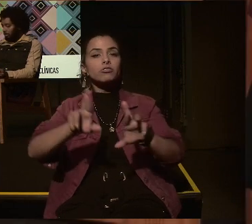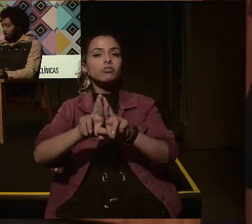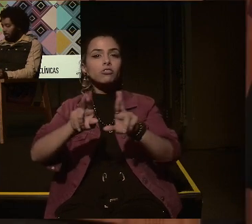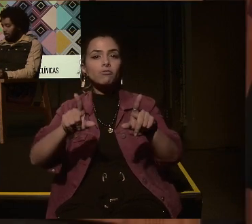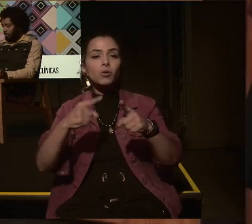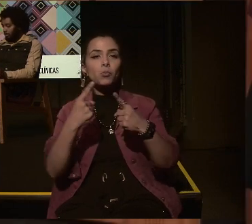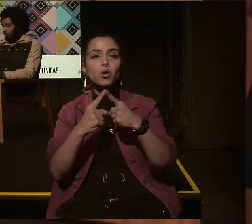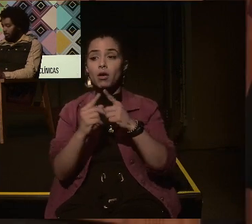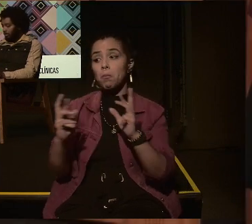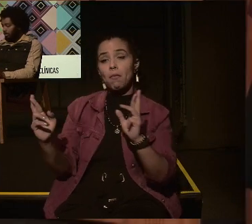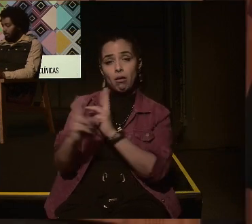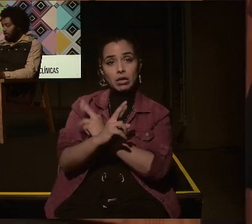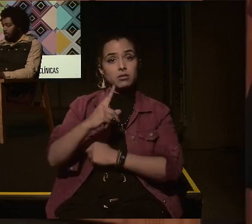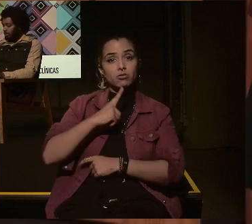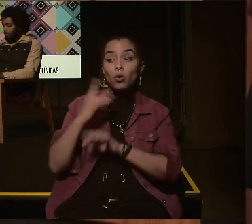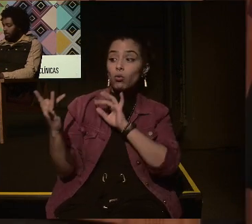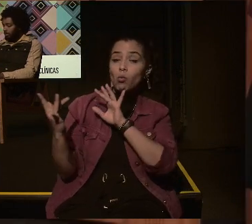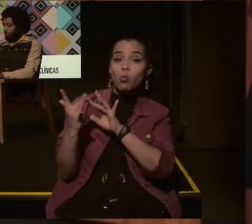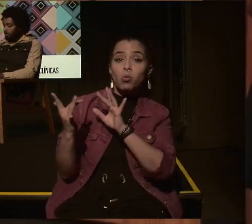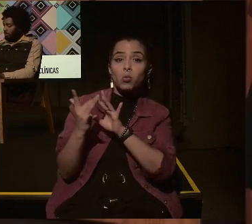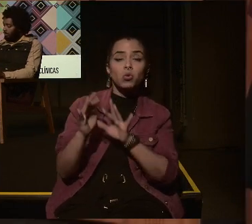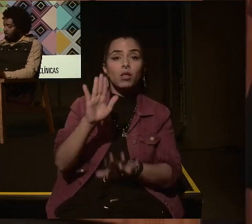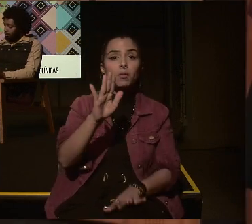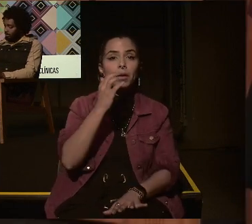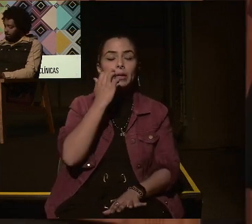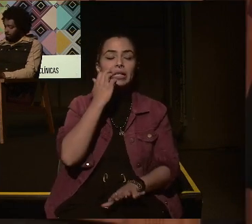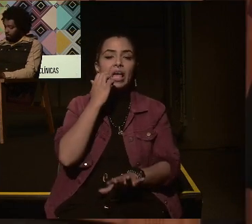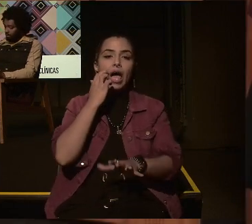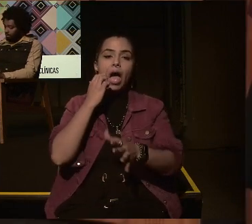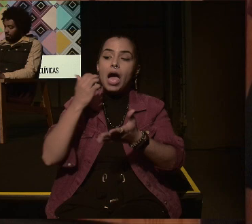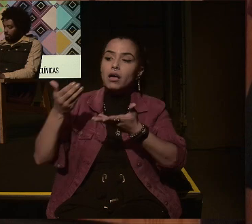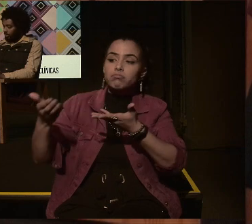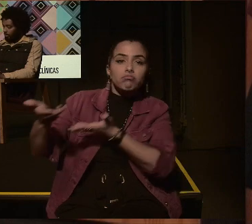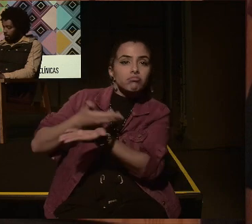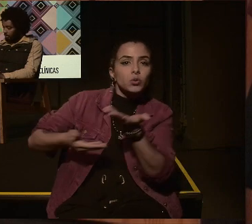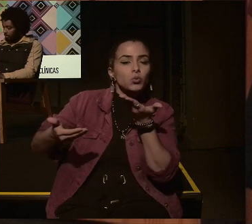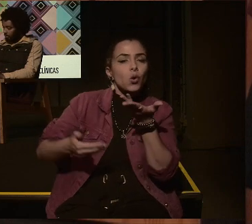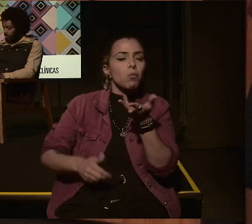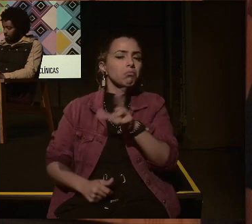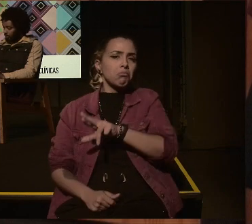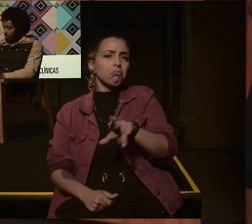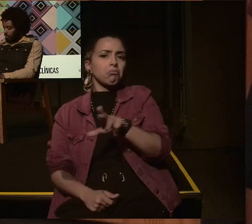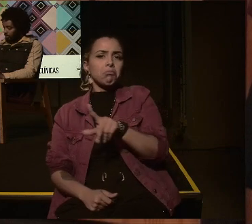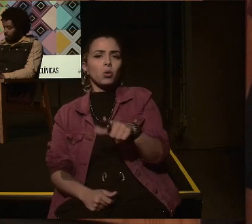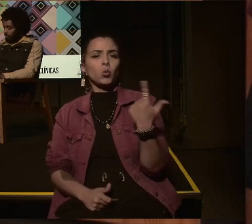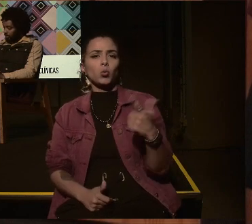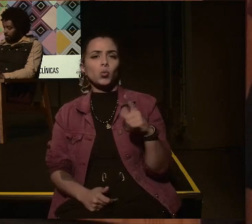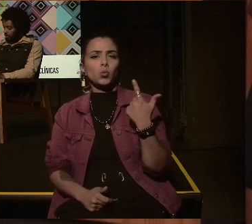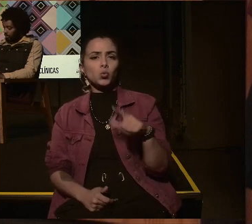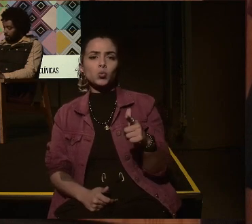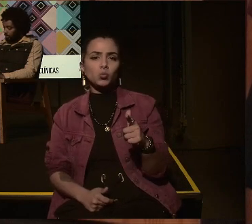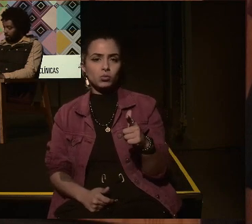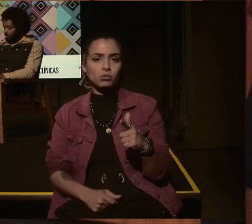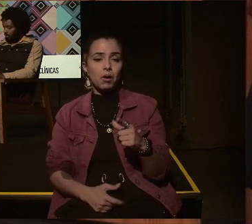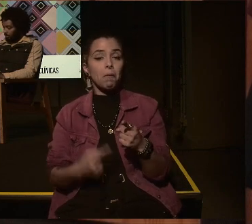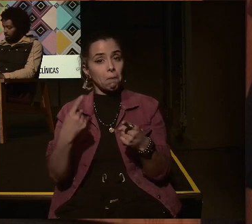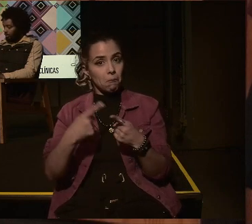de um modo que se punha no entre, que estava no Atlântico,